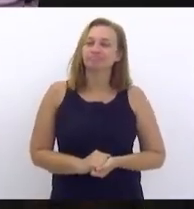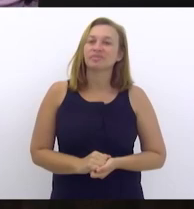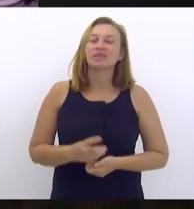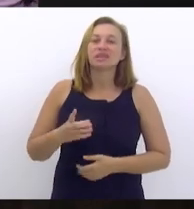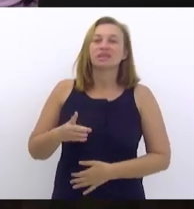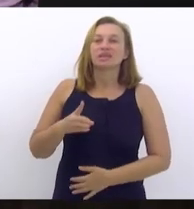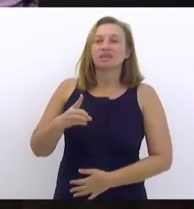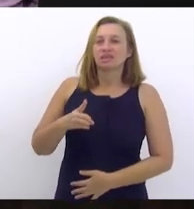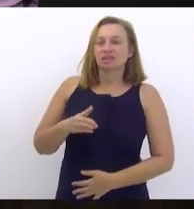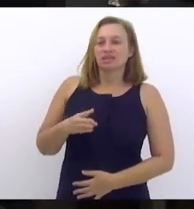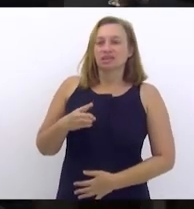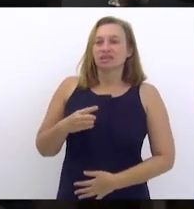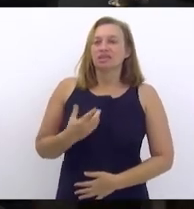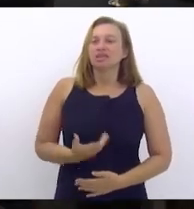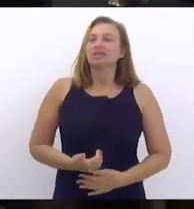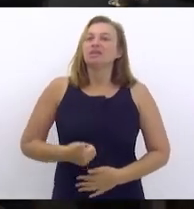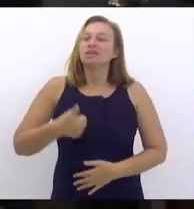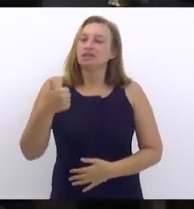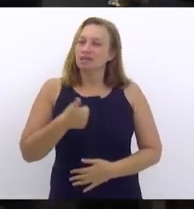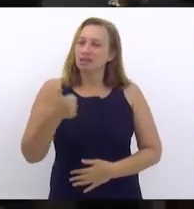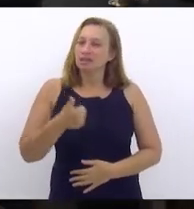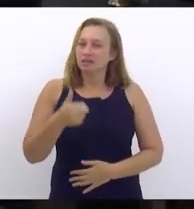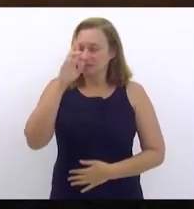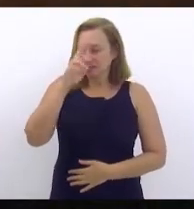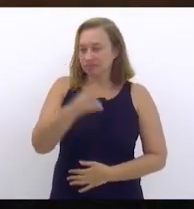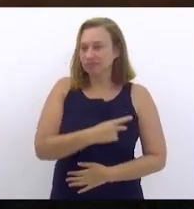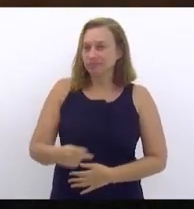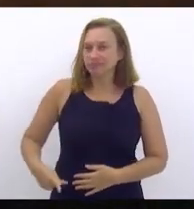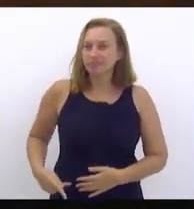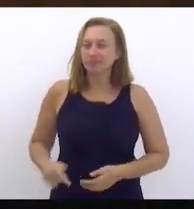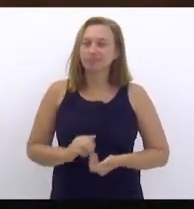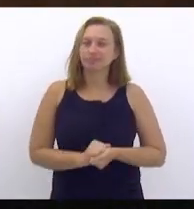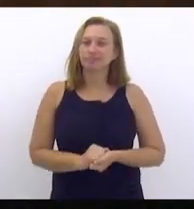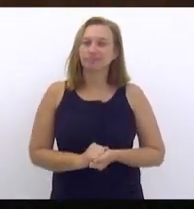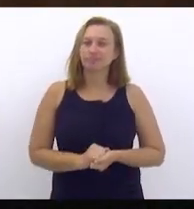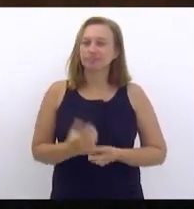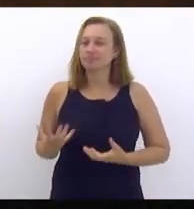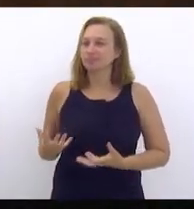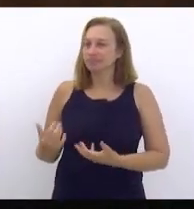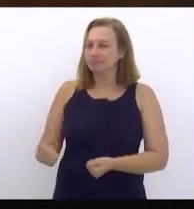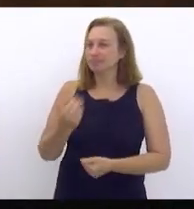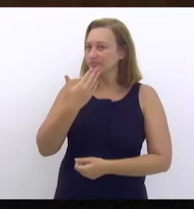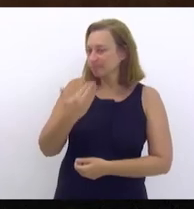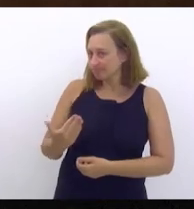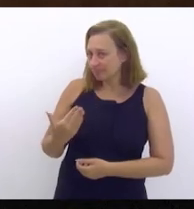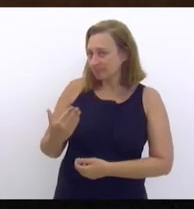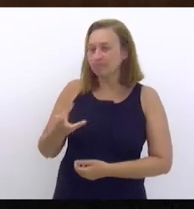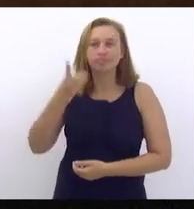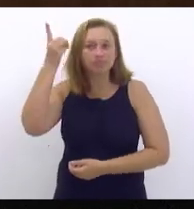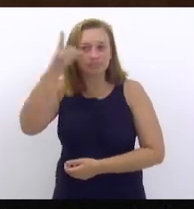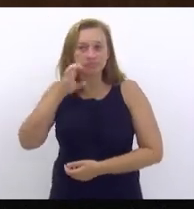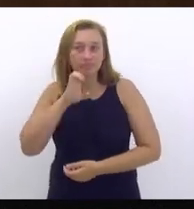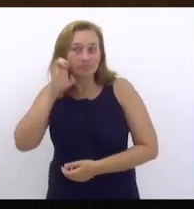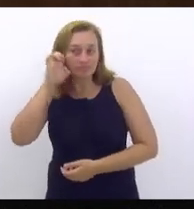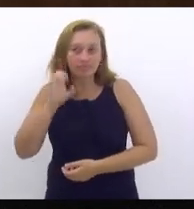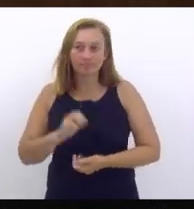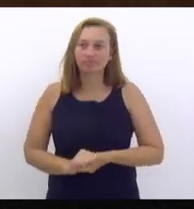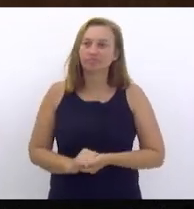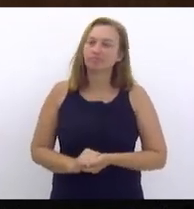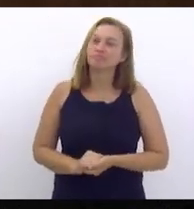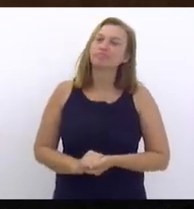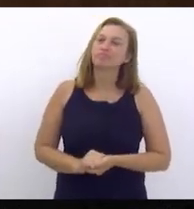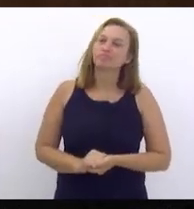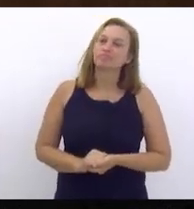obrigado, Takimoto. Primeiro, presidente, acatando a solicitação da nobilíssima deputada Élica Takimoto,